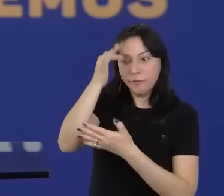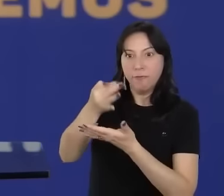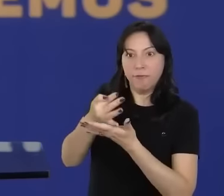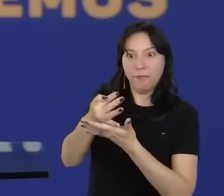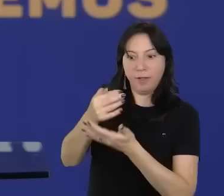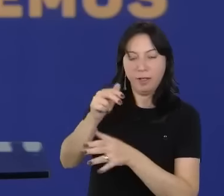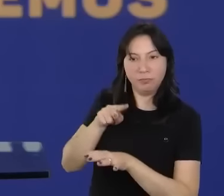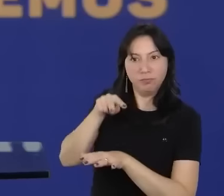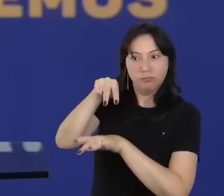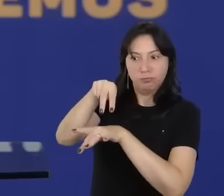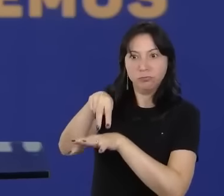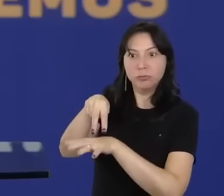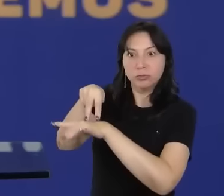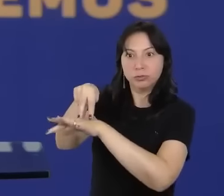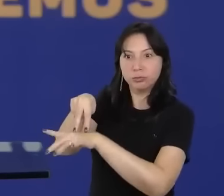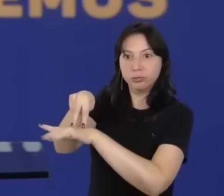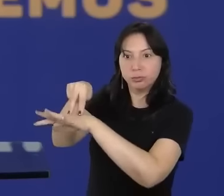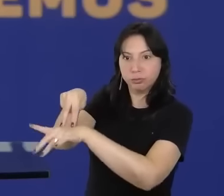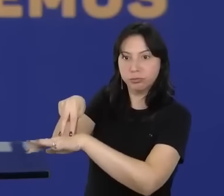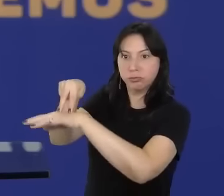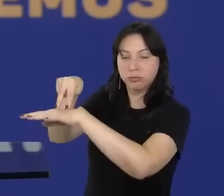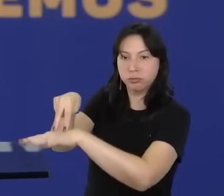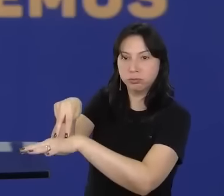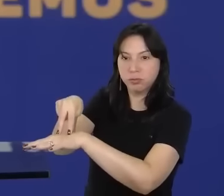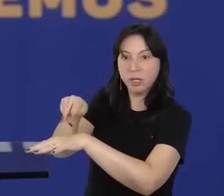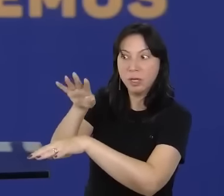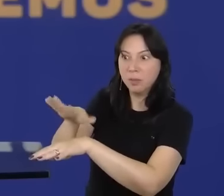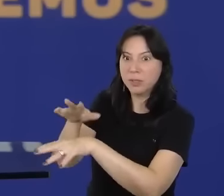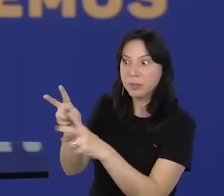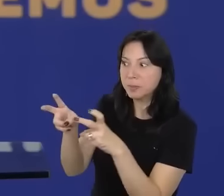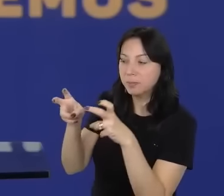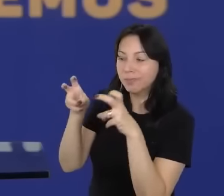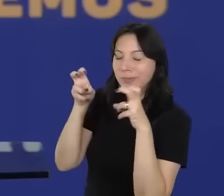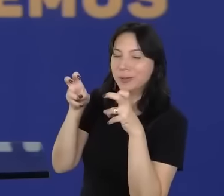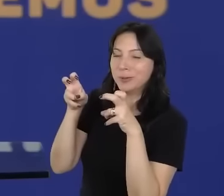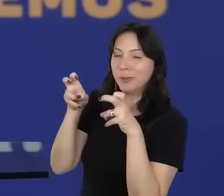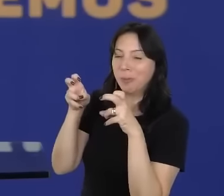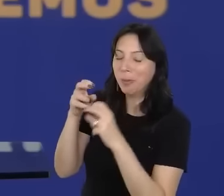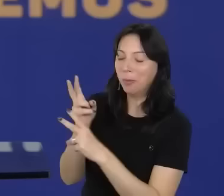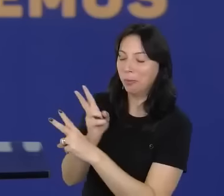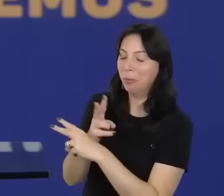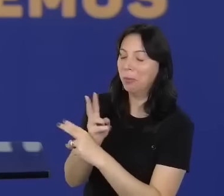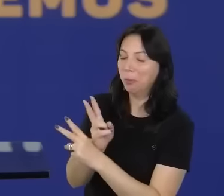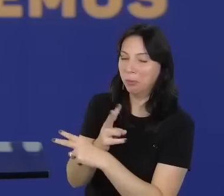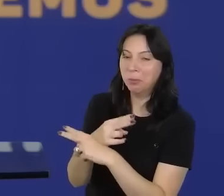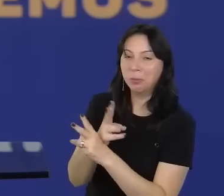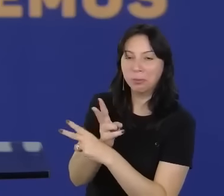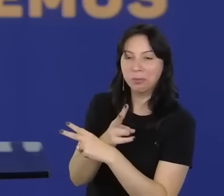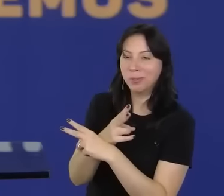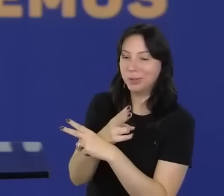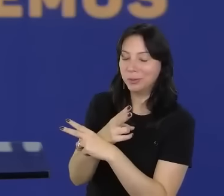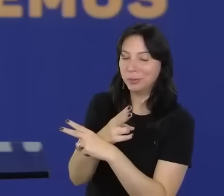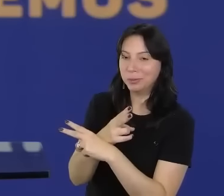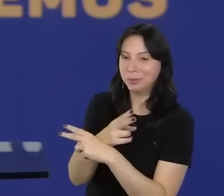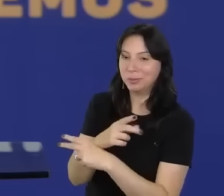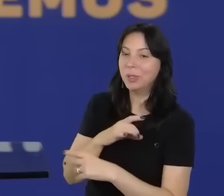um solavanco das ondas revoltas debulhando em cima